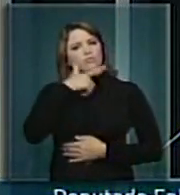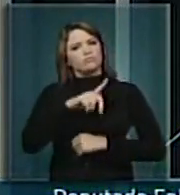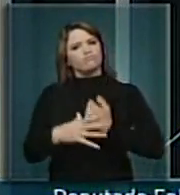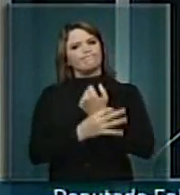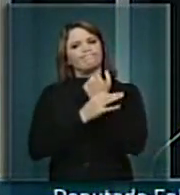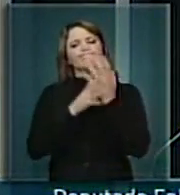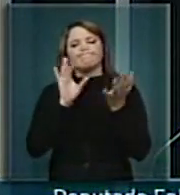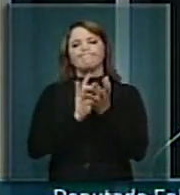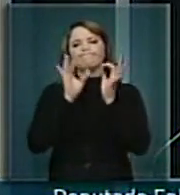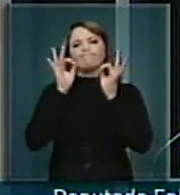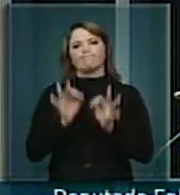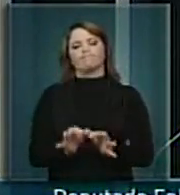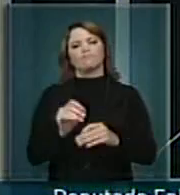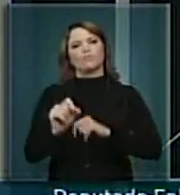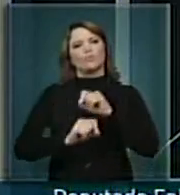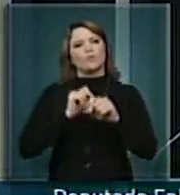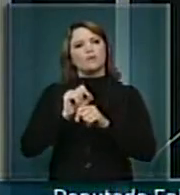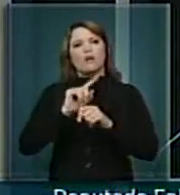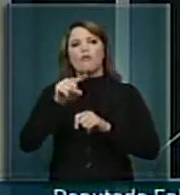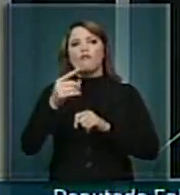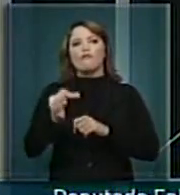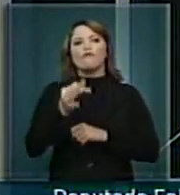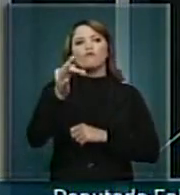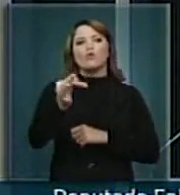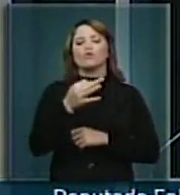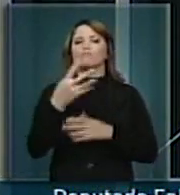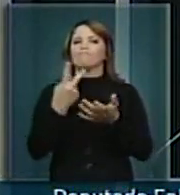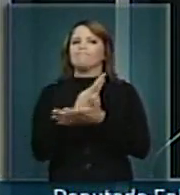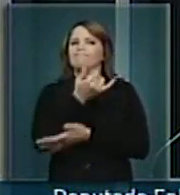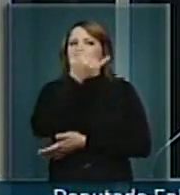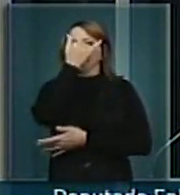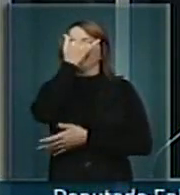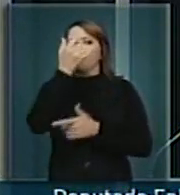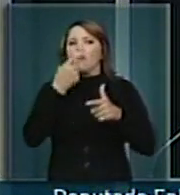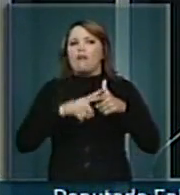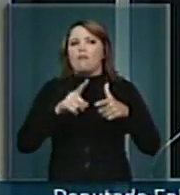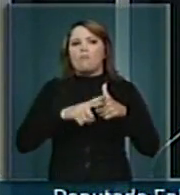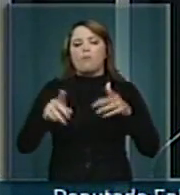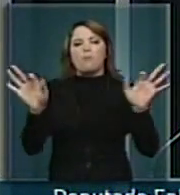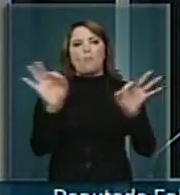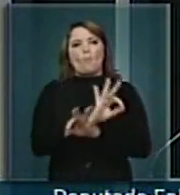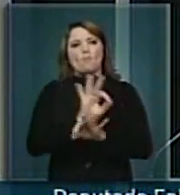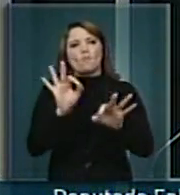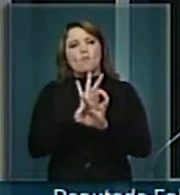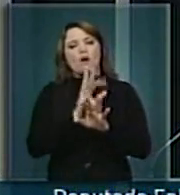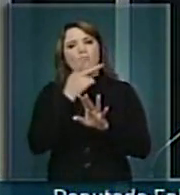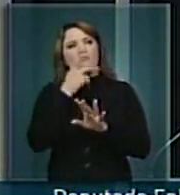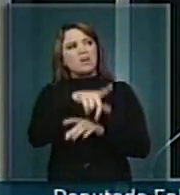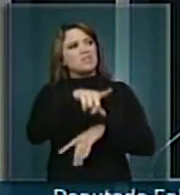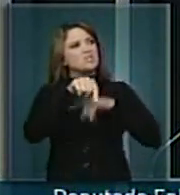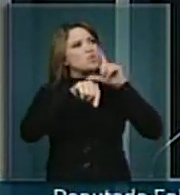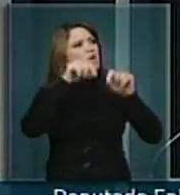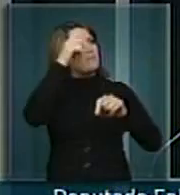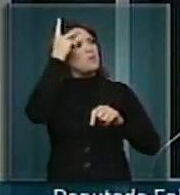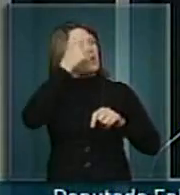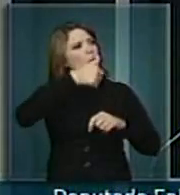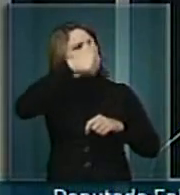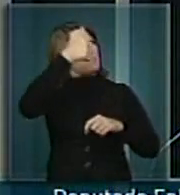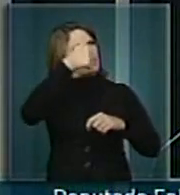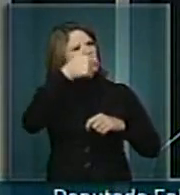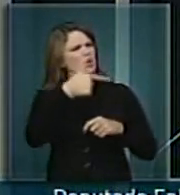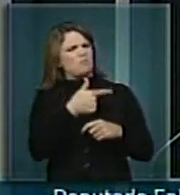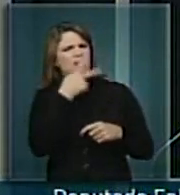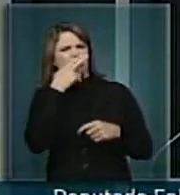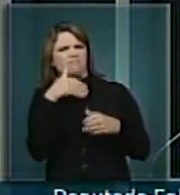assegurar direitos sem incorrer no gravíssimo erro de escalonar cidadãos como se fossem alguns de primeira